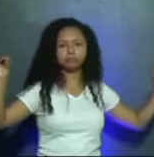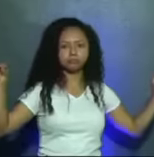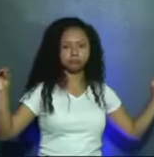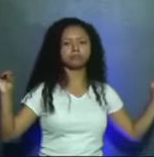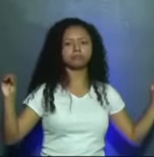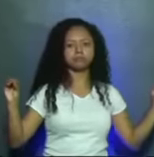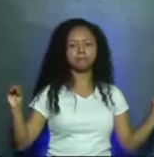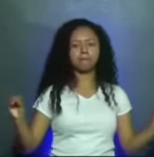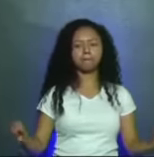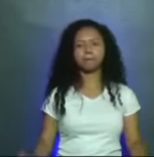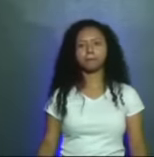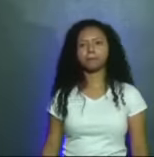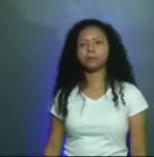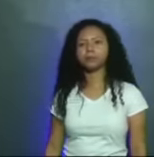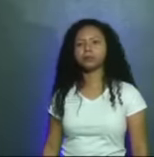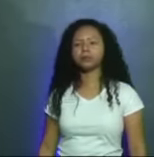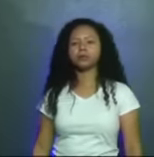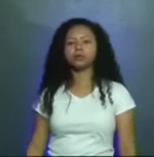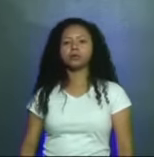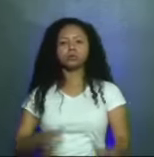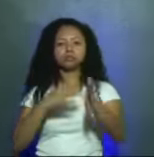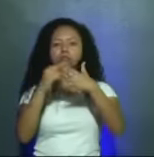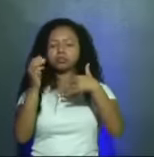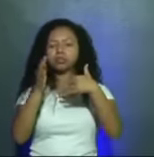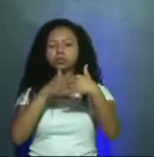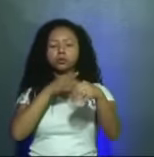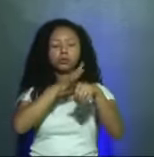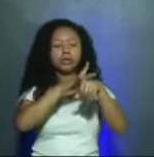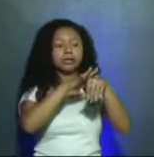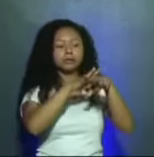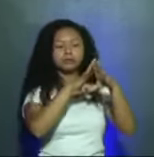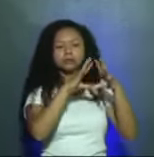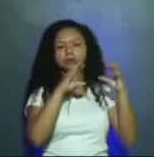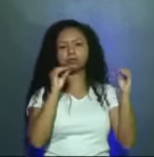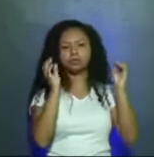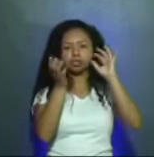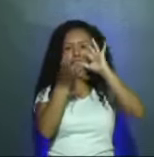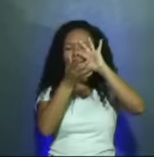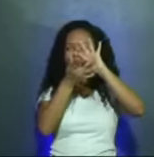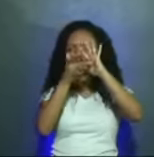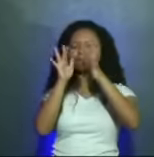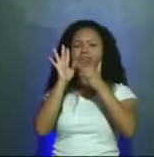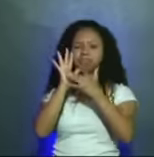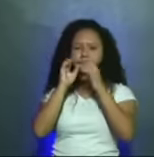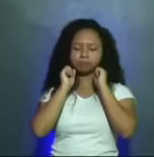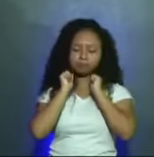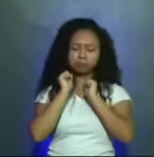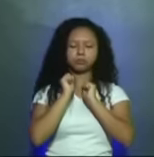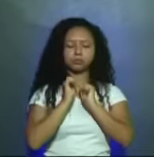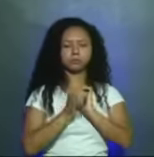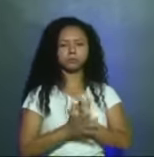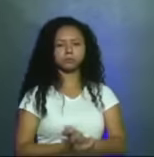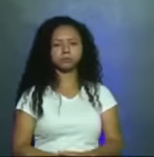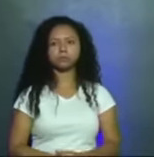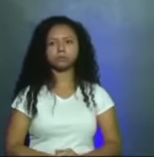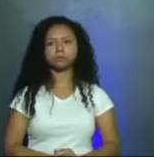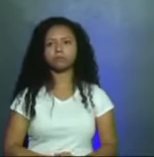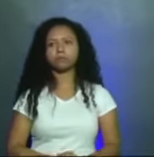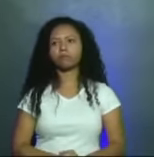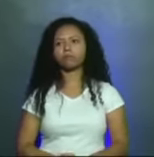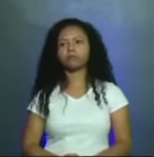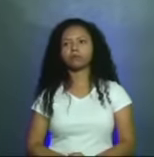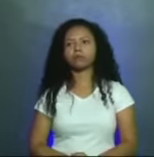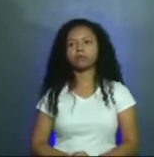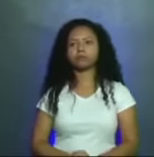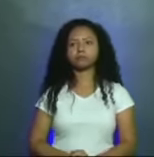curar. Seja doença que for, nenhuma doença é grande demais. Ele já levou todas as